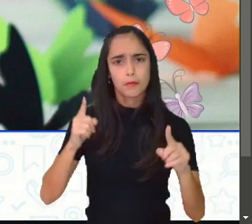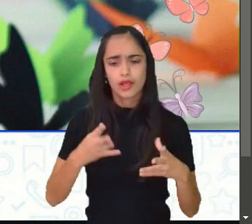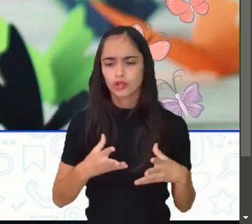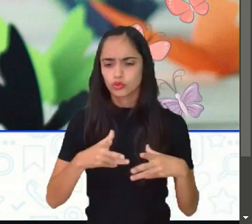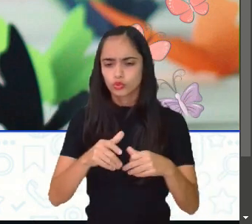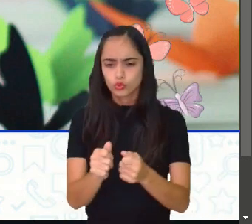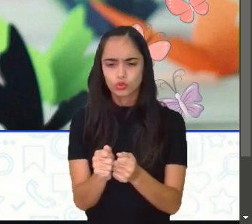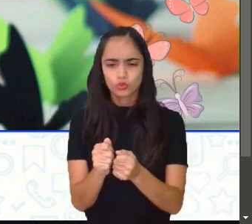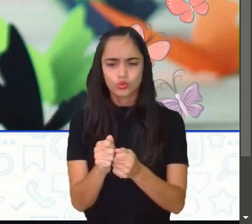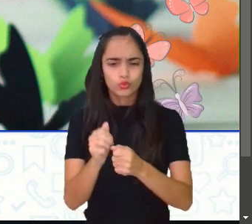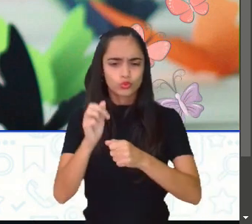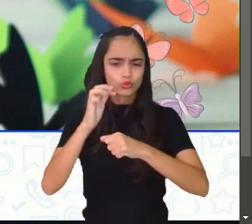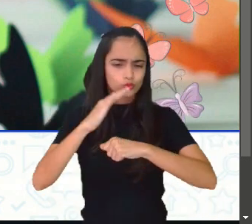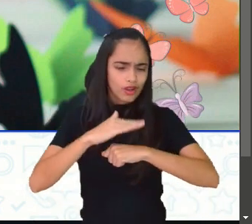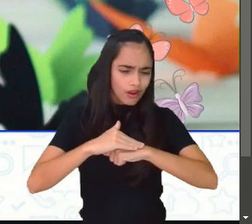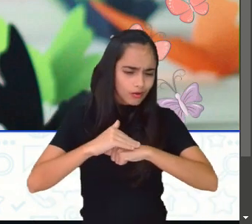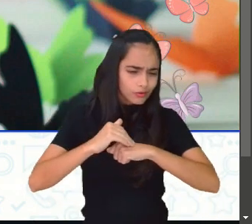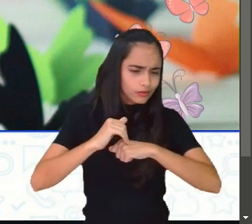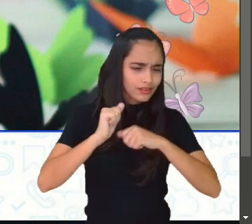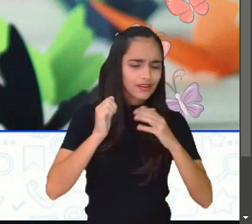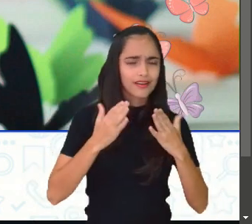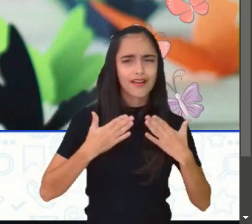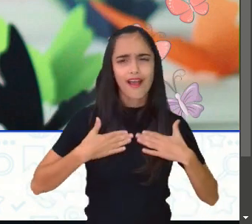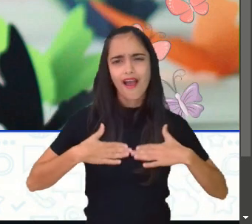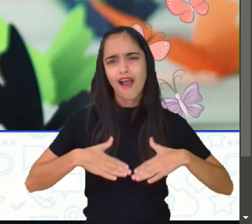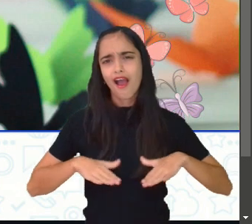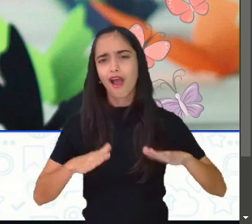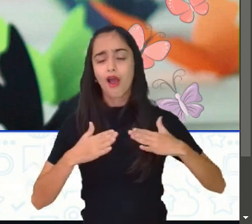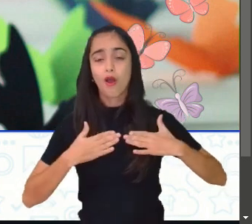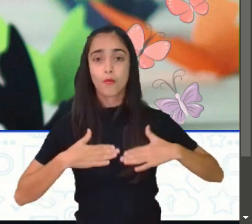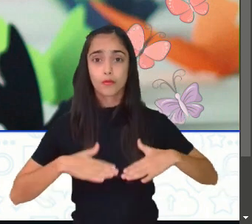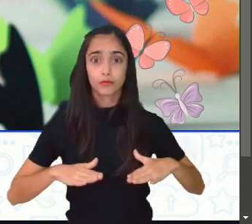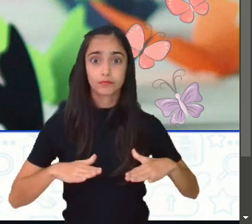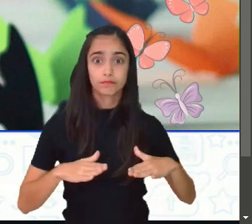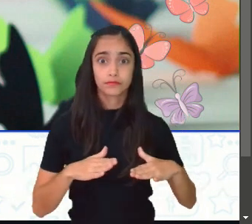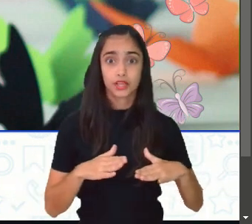água encrespava na superfície do lago. À noite, no